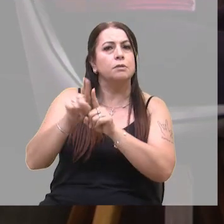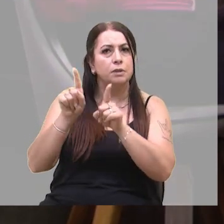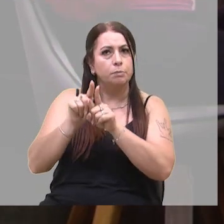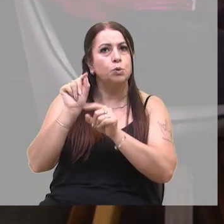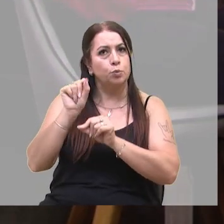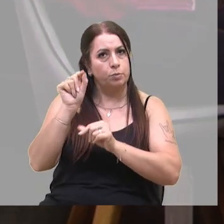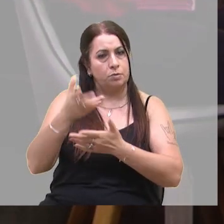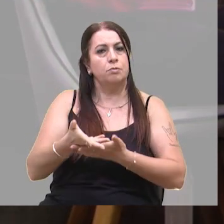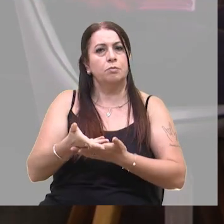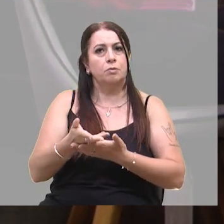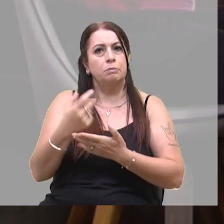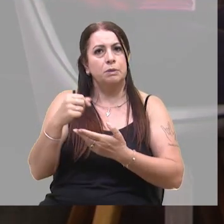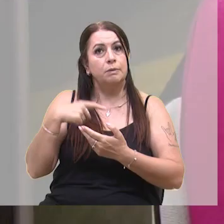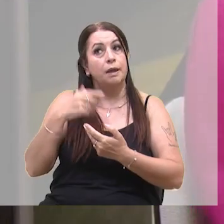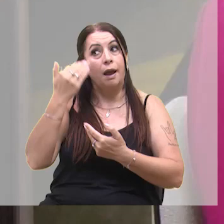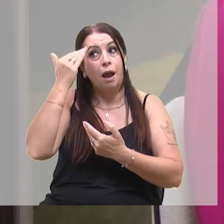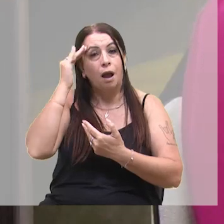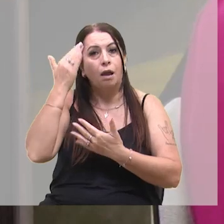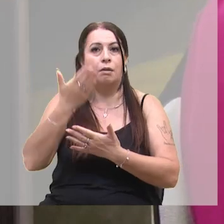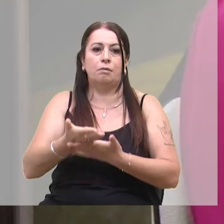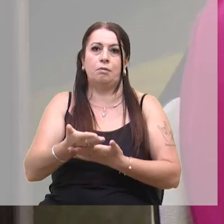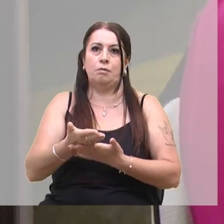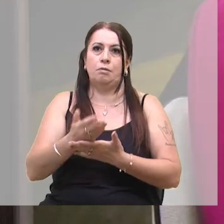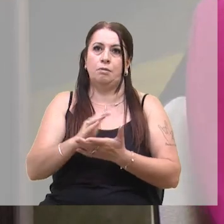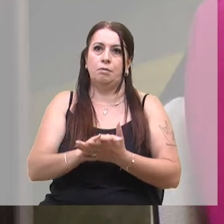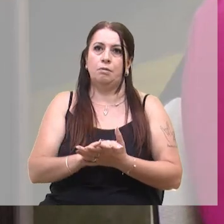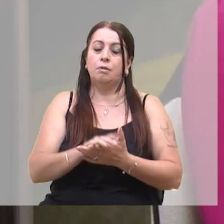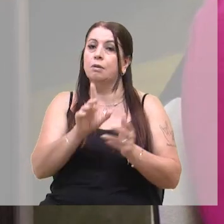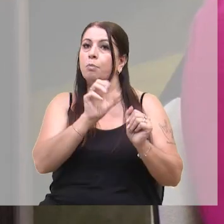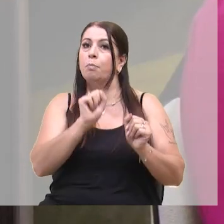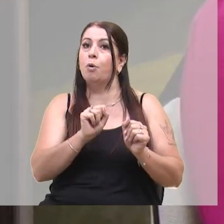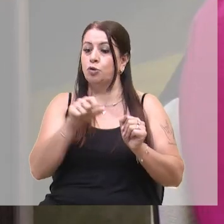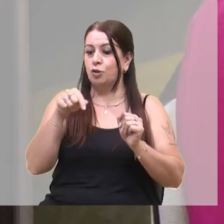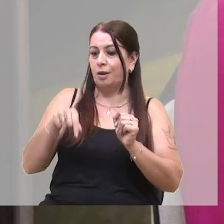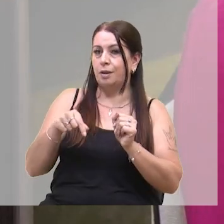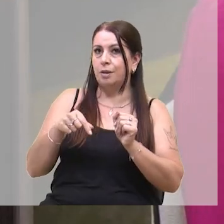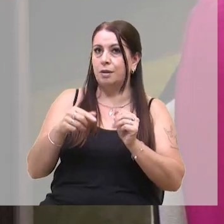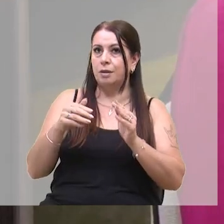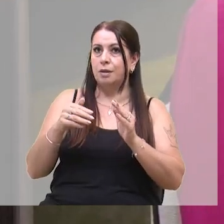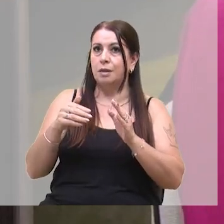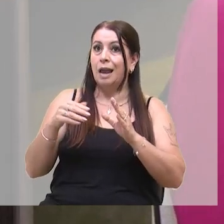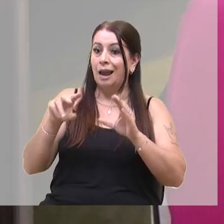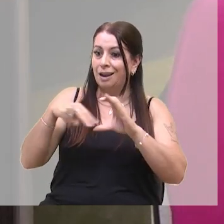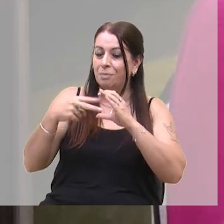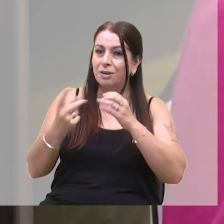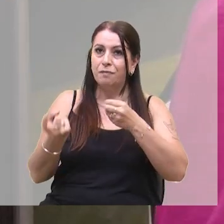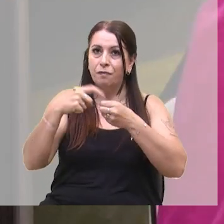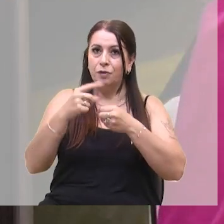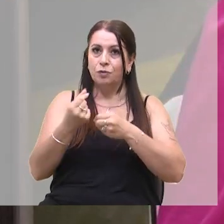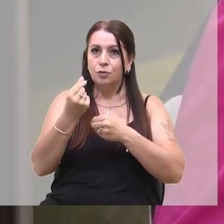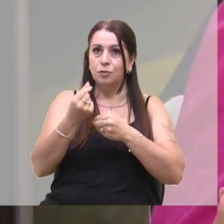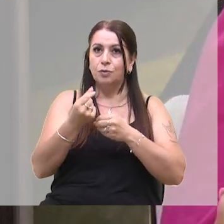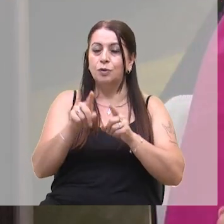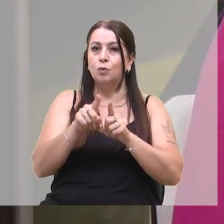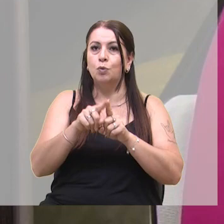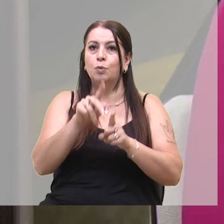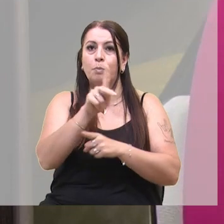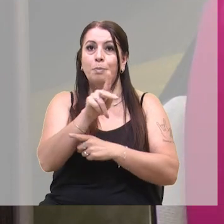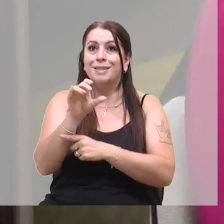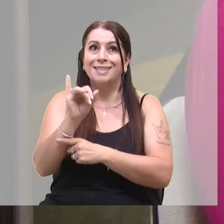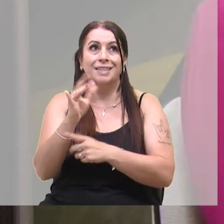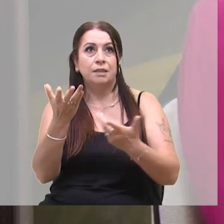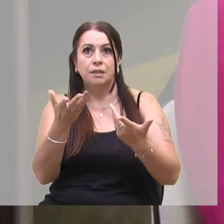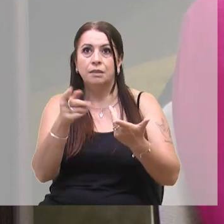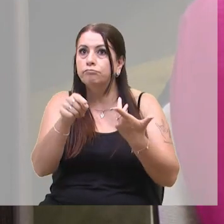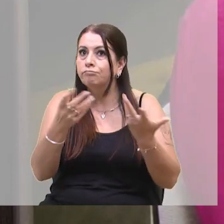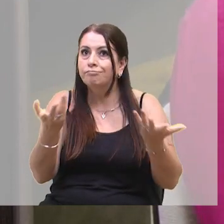sobre todas as minhas decisões aqui e também sobre isso, né? Que a gente precisa ter esse entendimento. Bom, não pode a casa devolver recursos quando